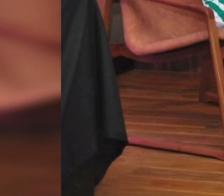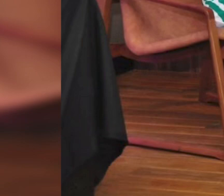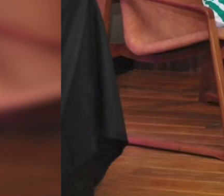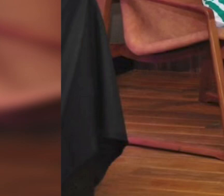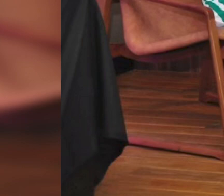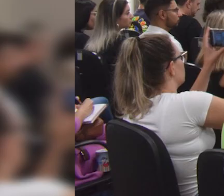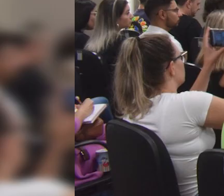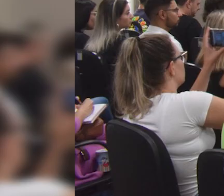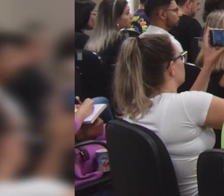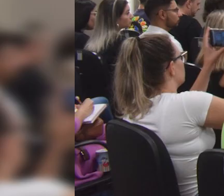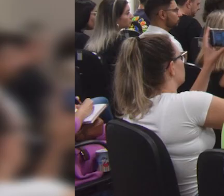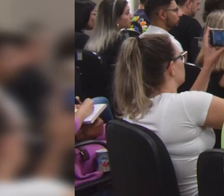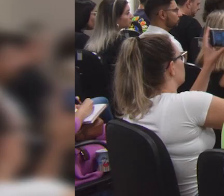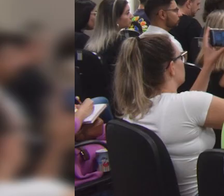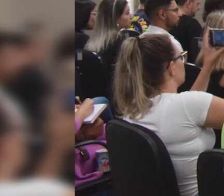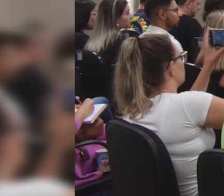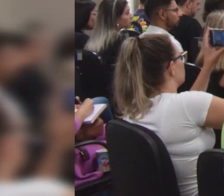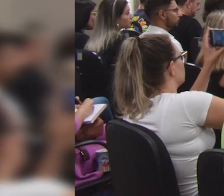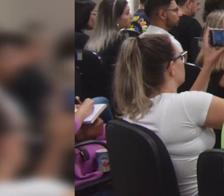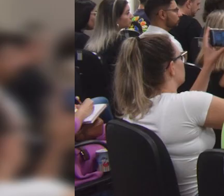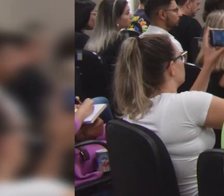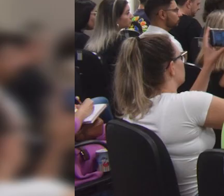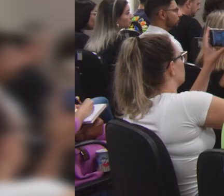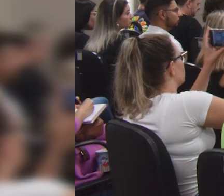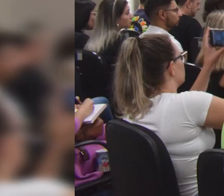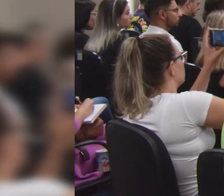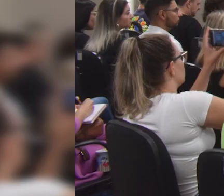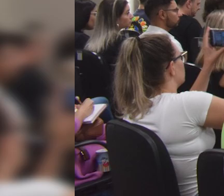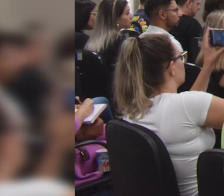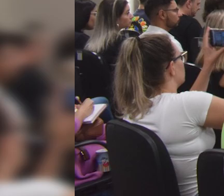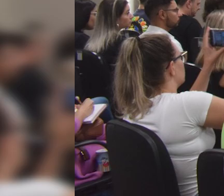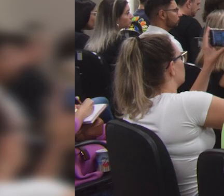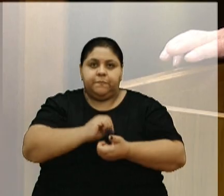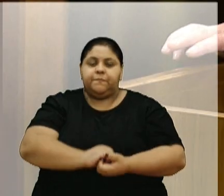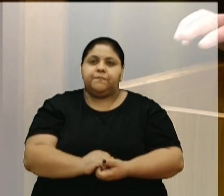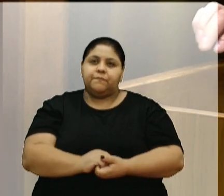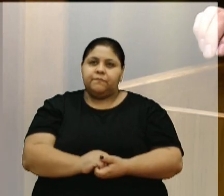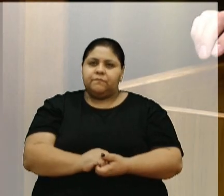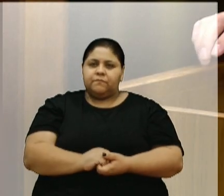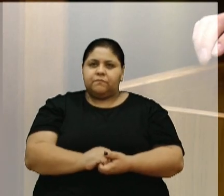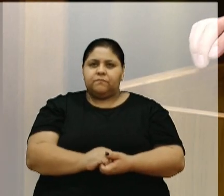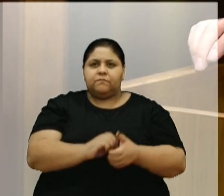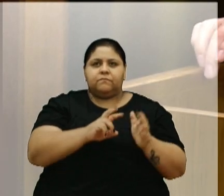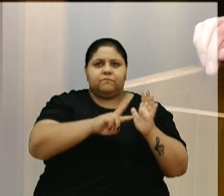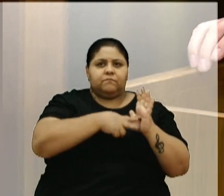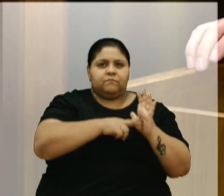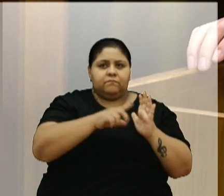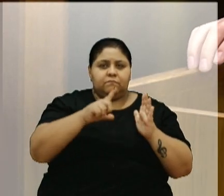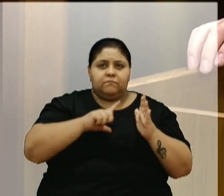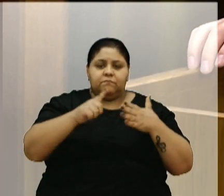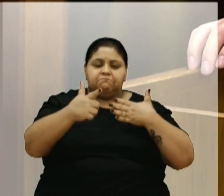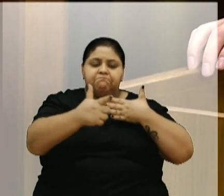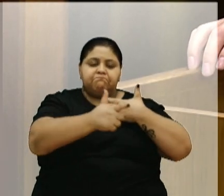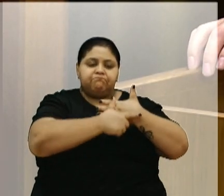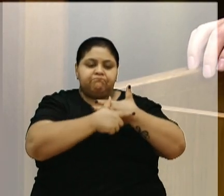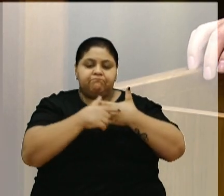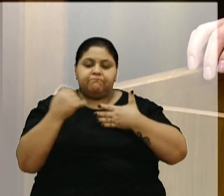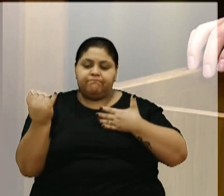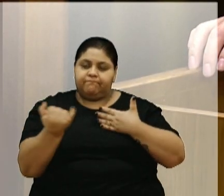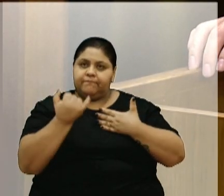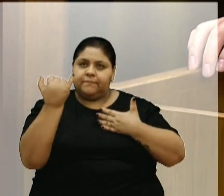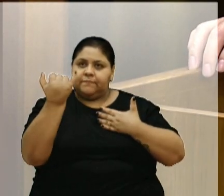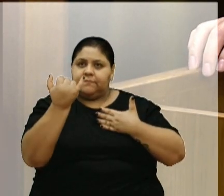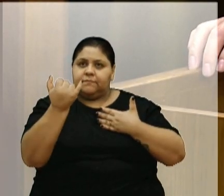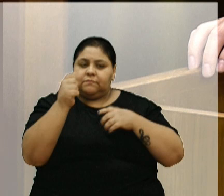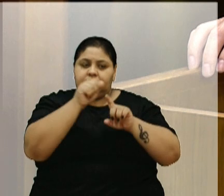impactam diretamente no desenvolvimento do comércio e da região. O sindicato tem um papel extremamente importante